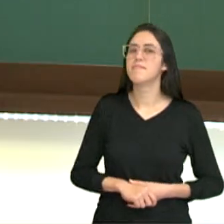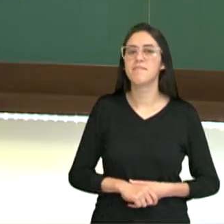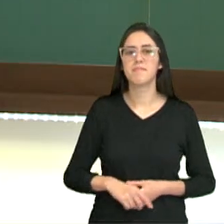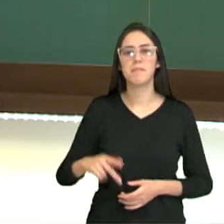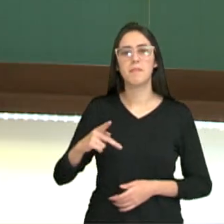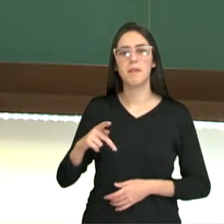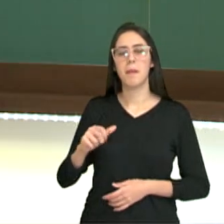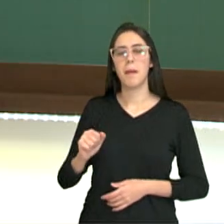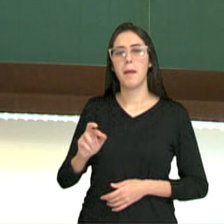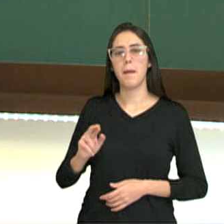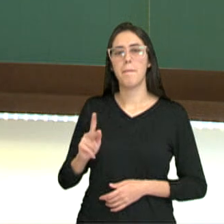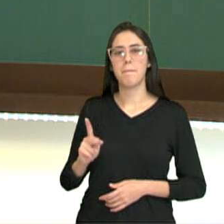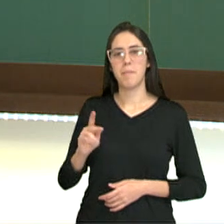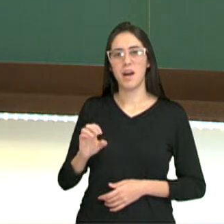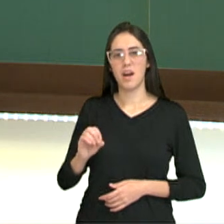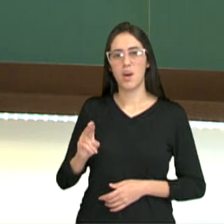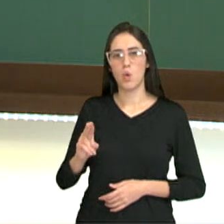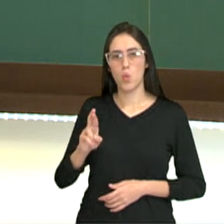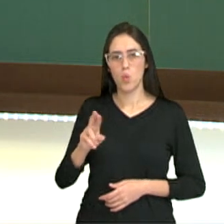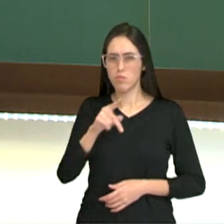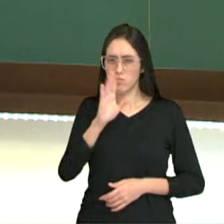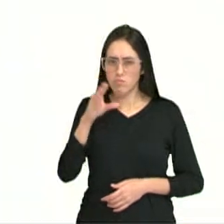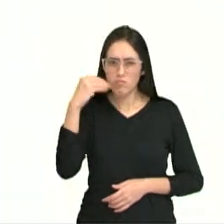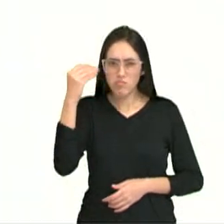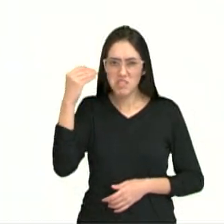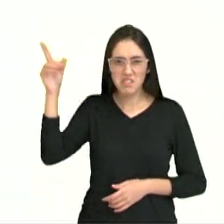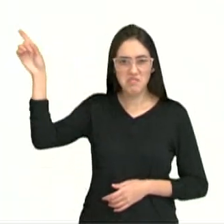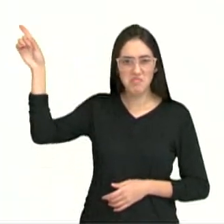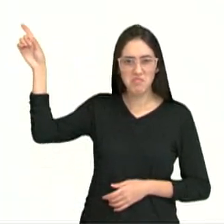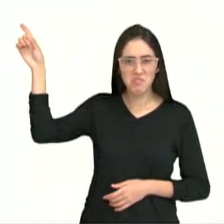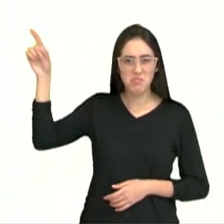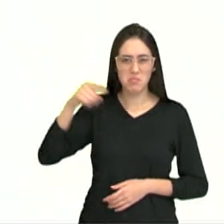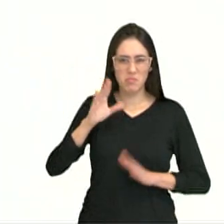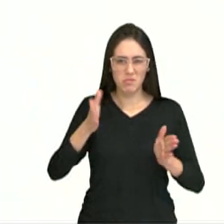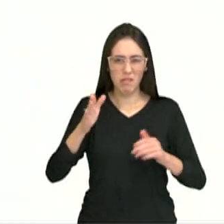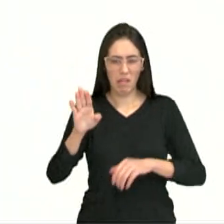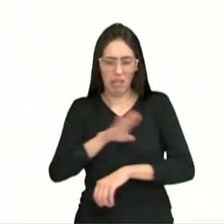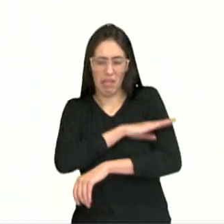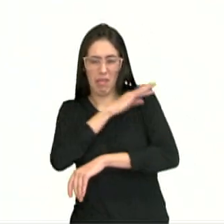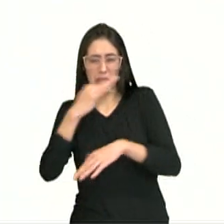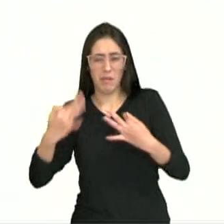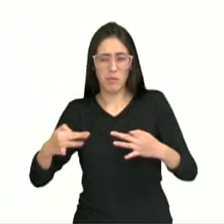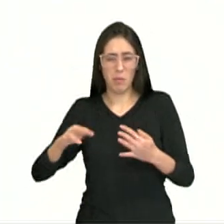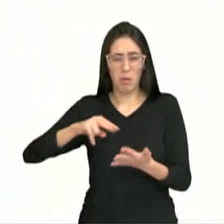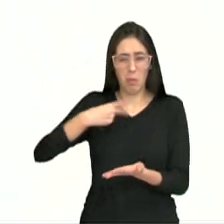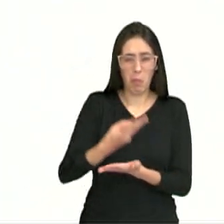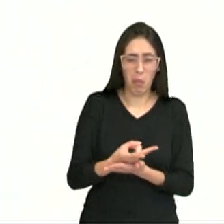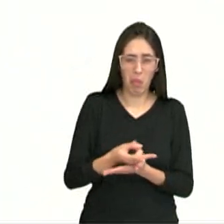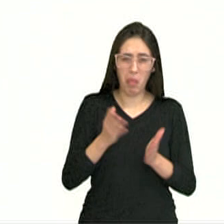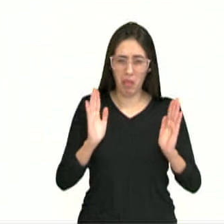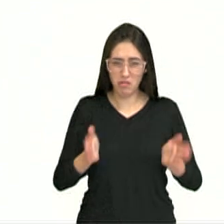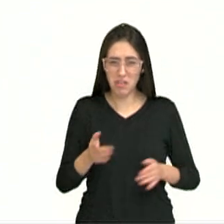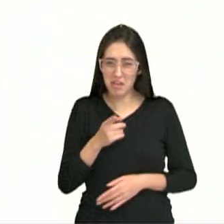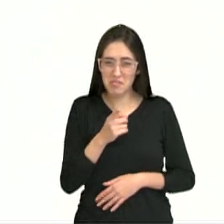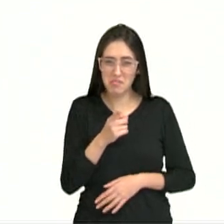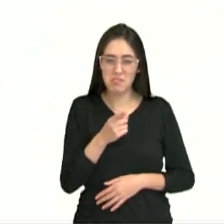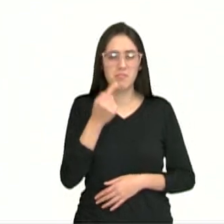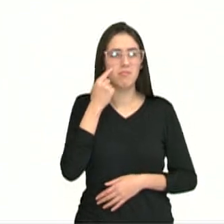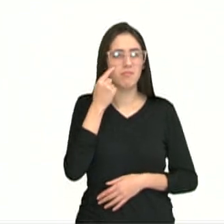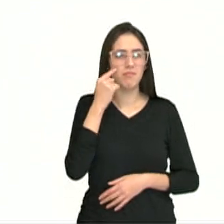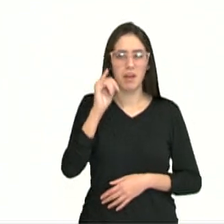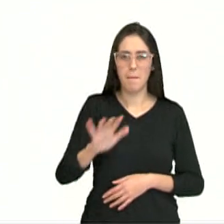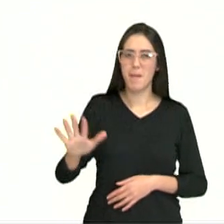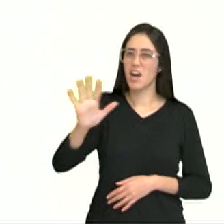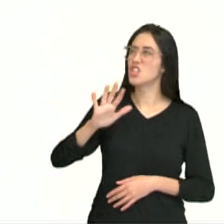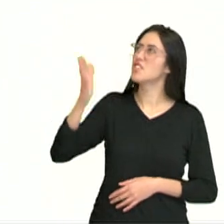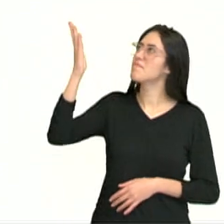Parkour. Você já teve experiência com parkour? Já se machucou ao tentar algumas manobras? Observem essas